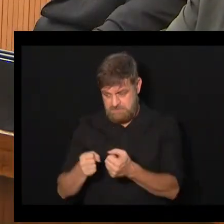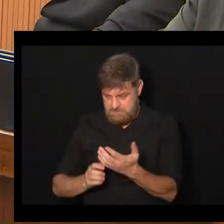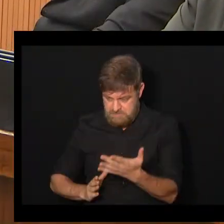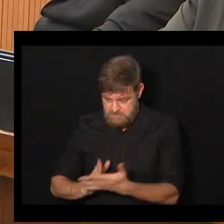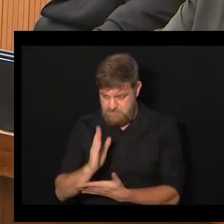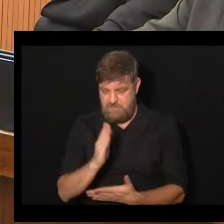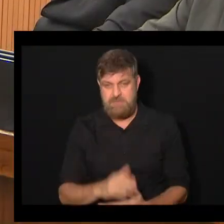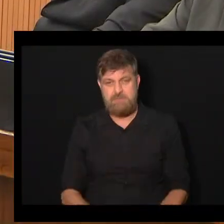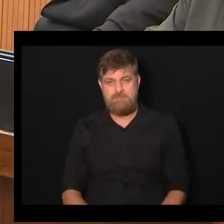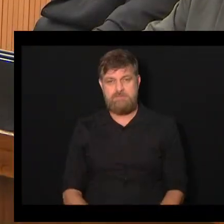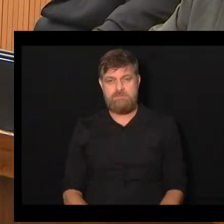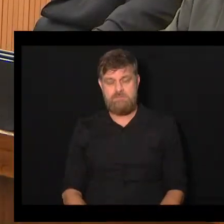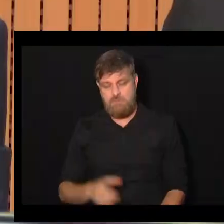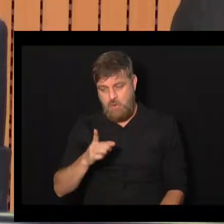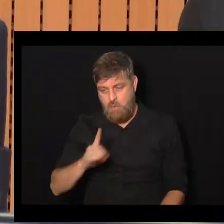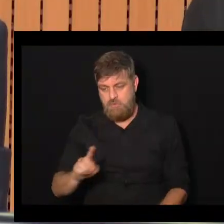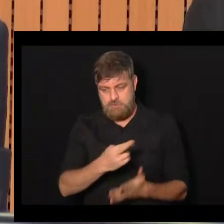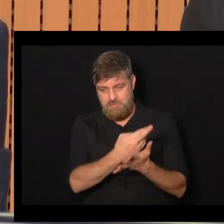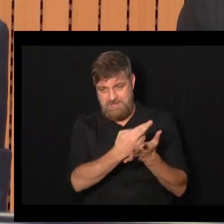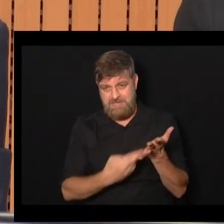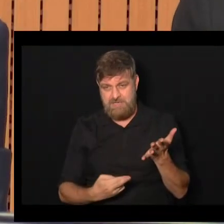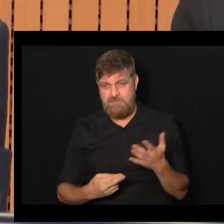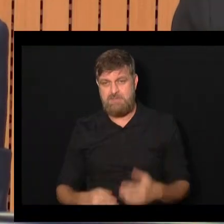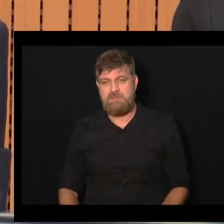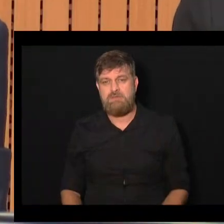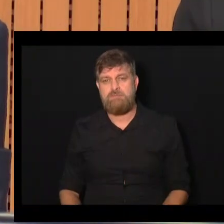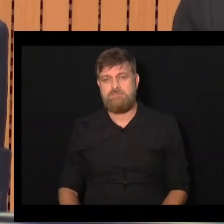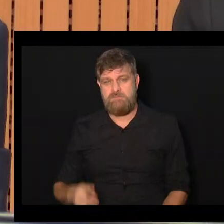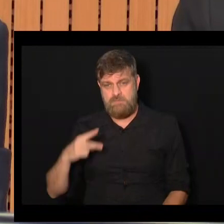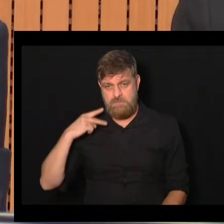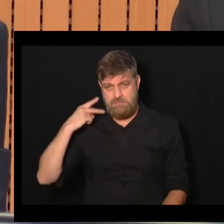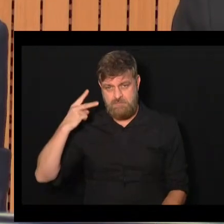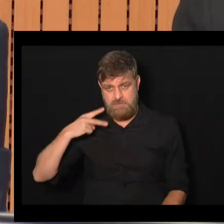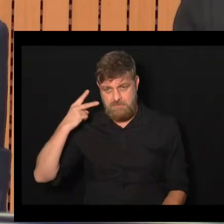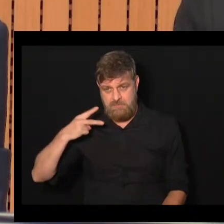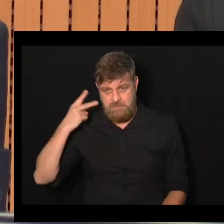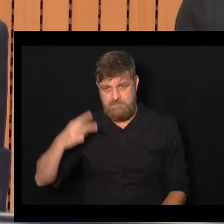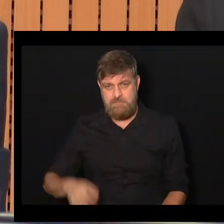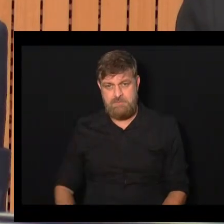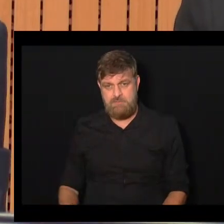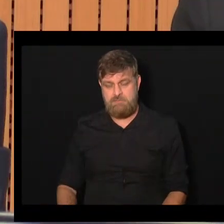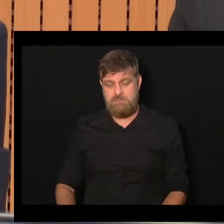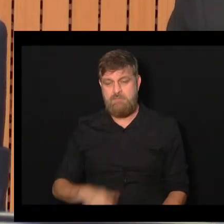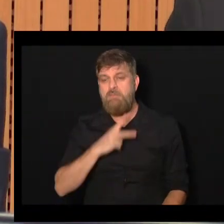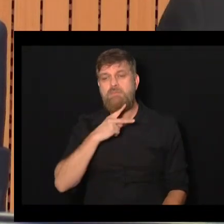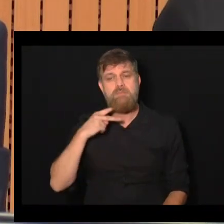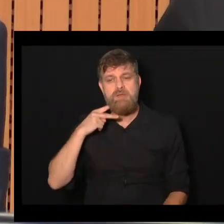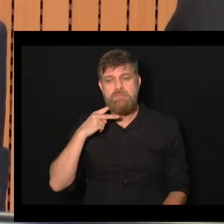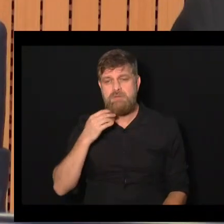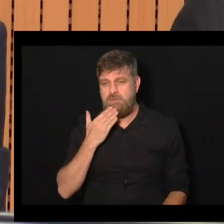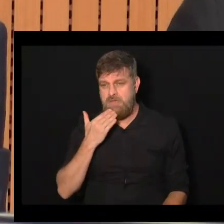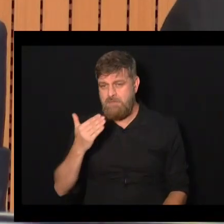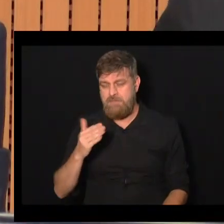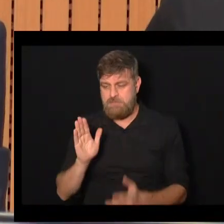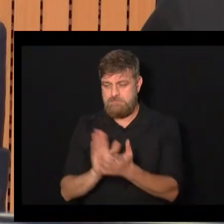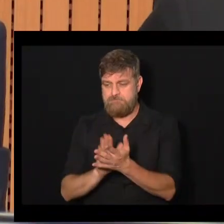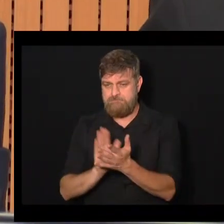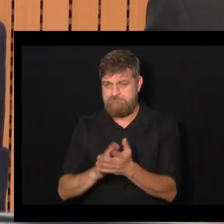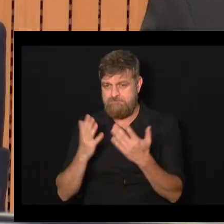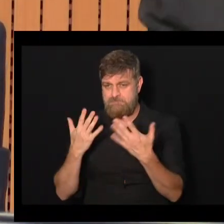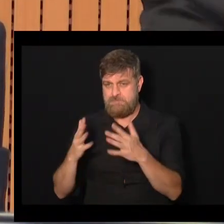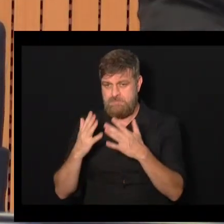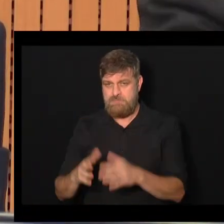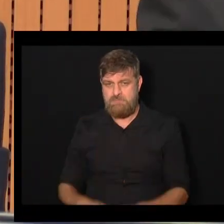estão. Aprovado. Derradeiro, senhor presidente, o requerimento 2210/2019 do vereador Permínio Monteiro, que requer votos de aplauso para o